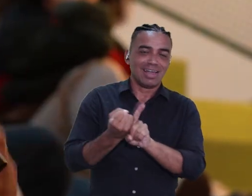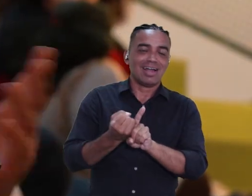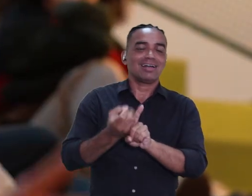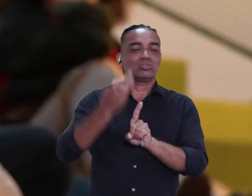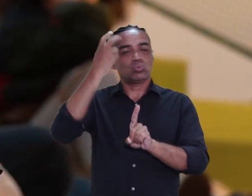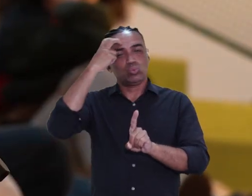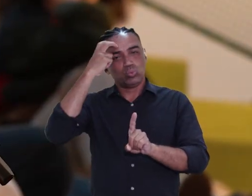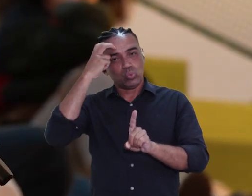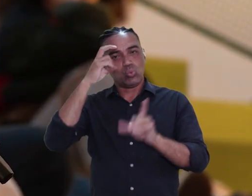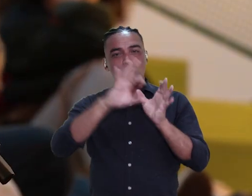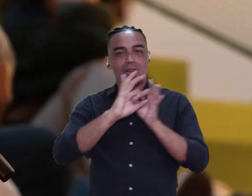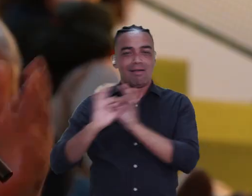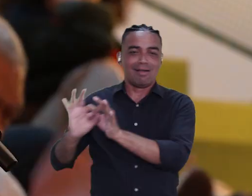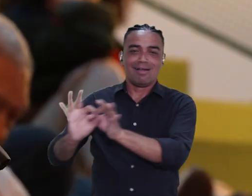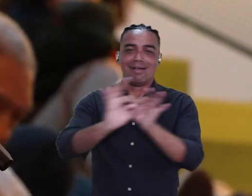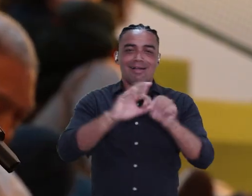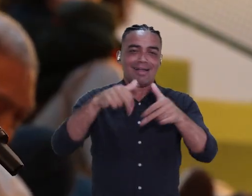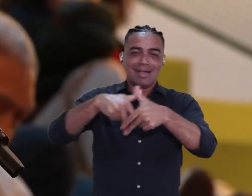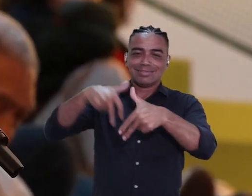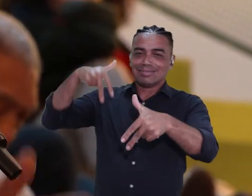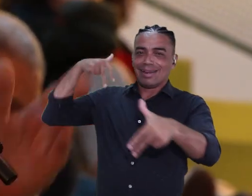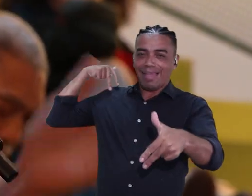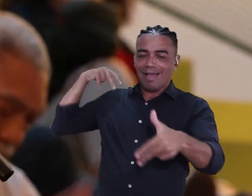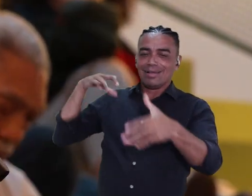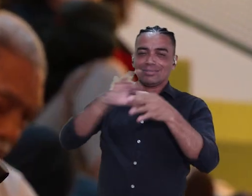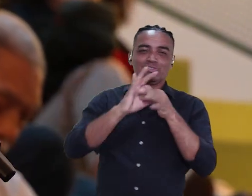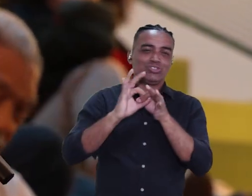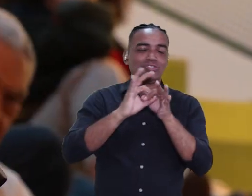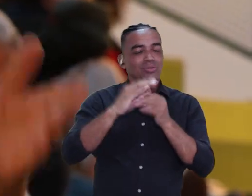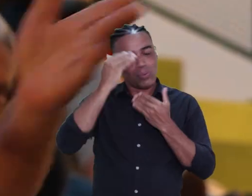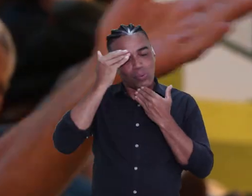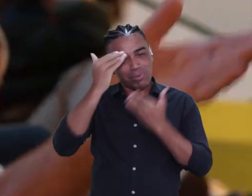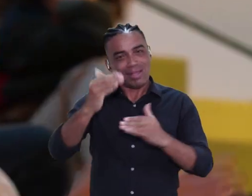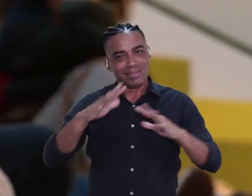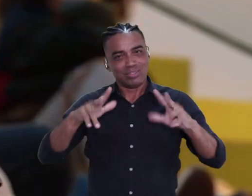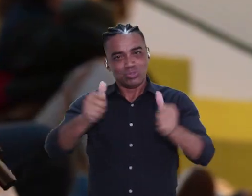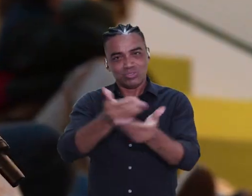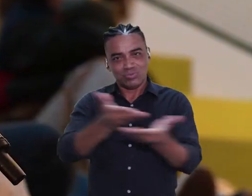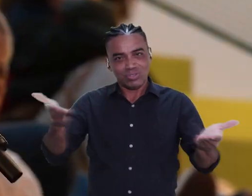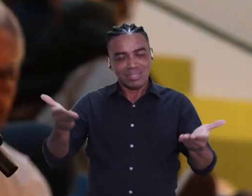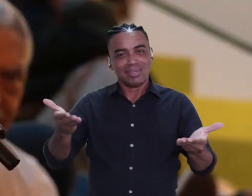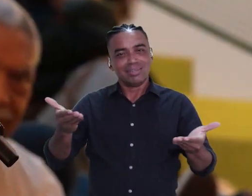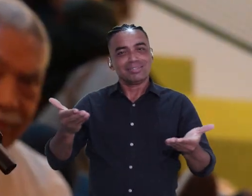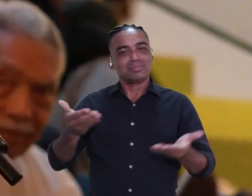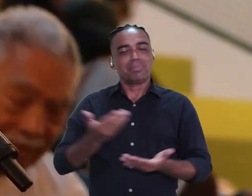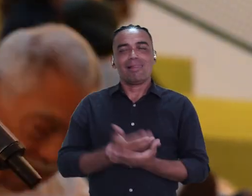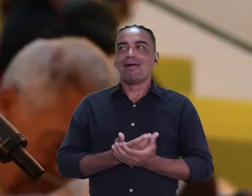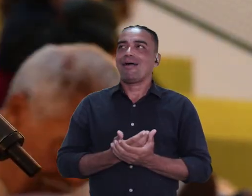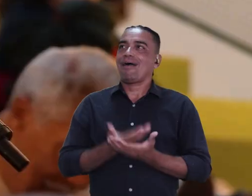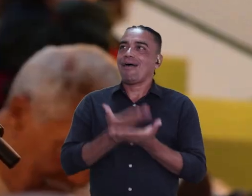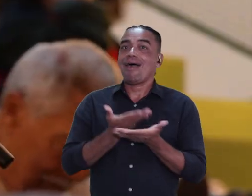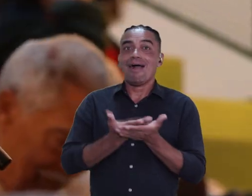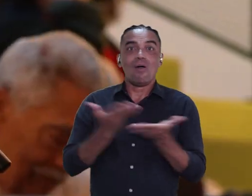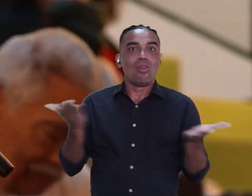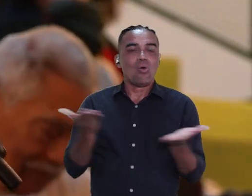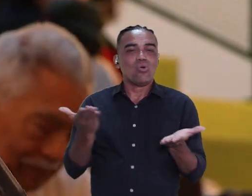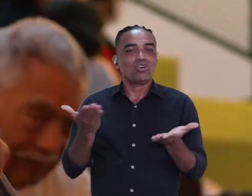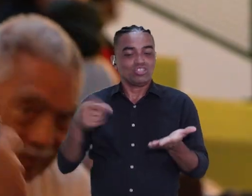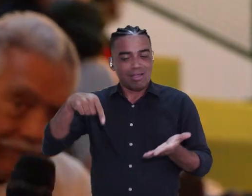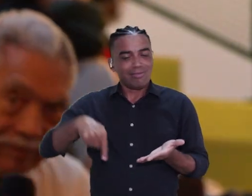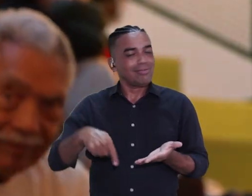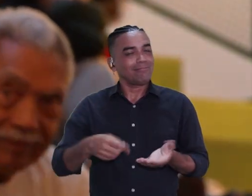culturas, de raízes e ancestralidade. Então, muito obrigado, e obrigado a todos vocês pela aula que estão nos